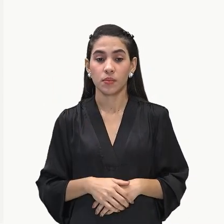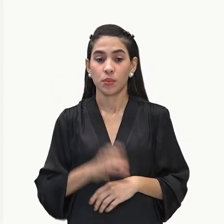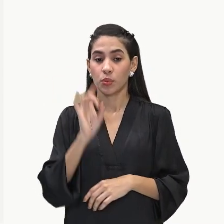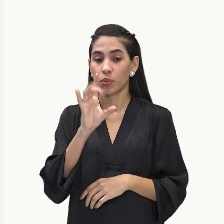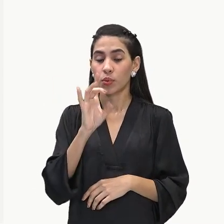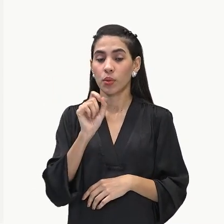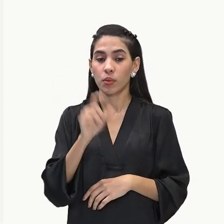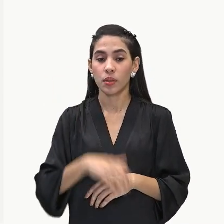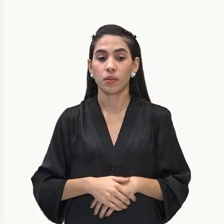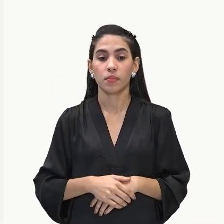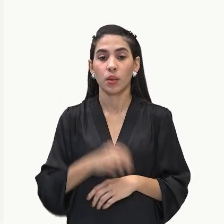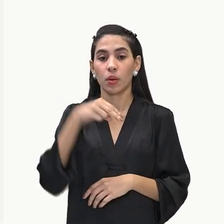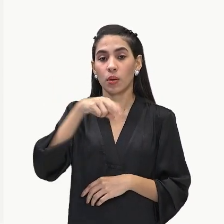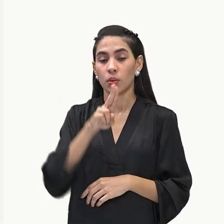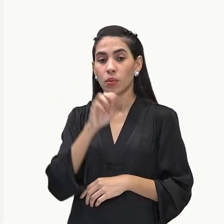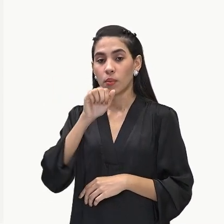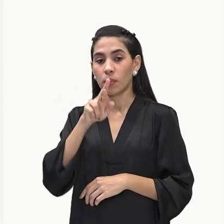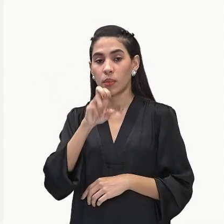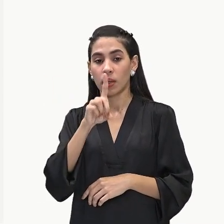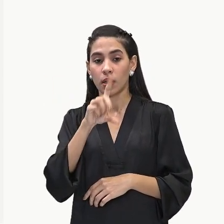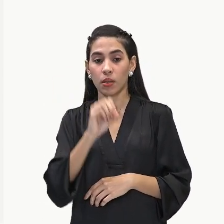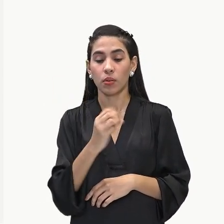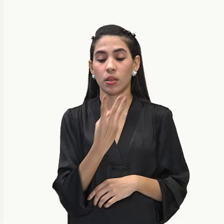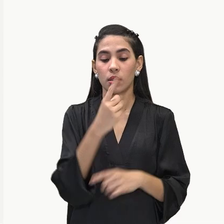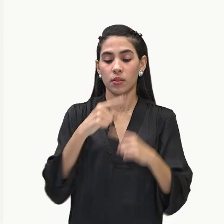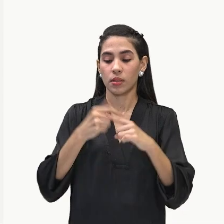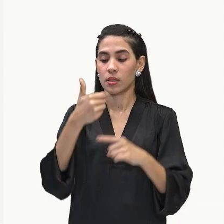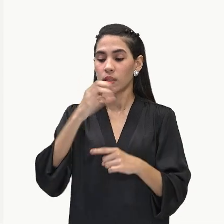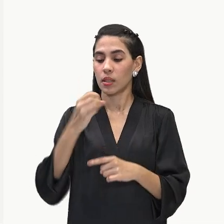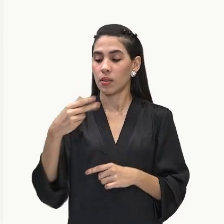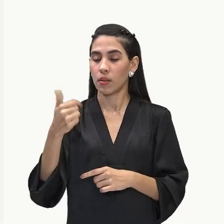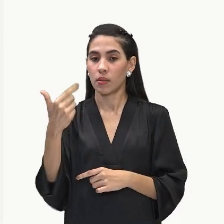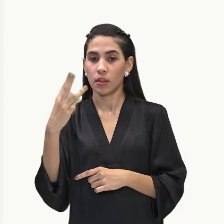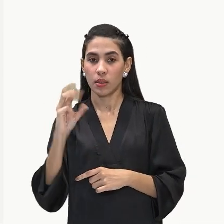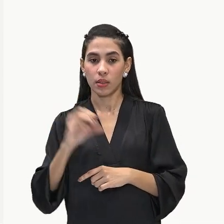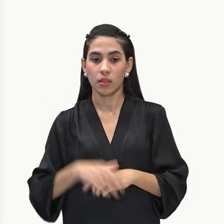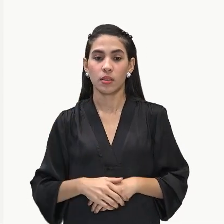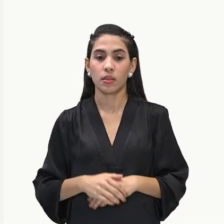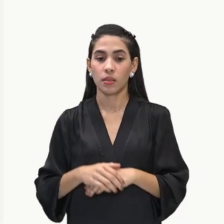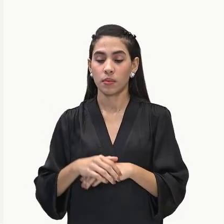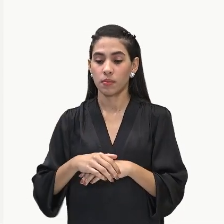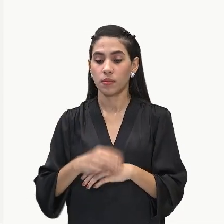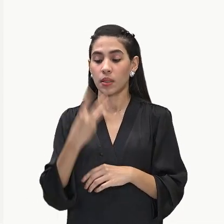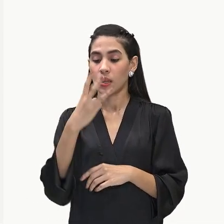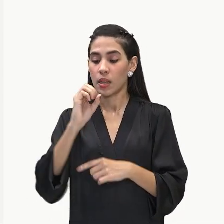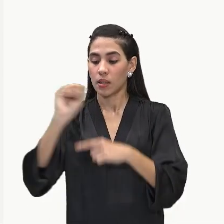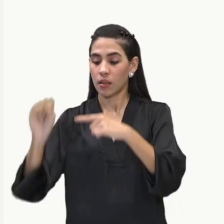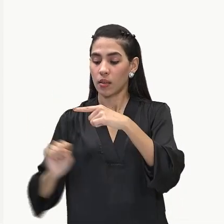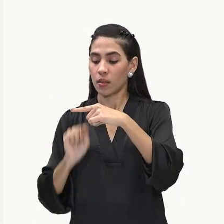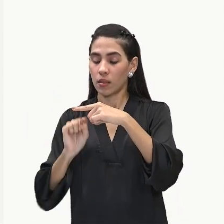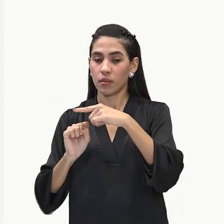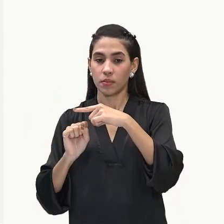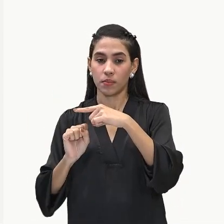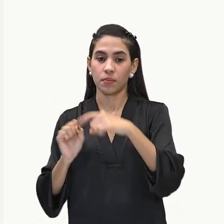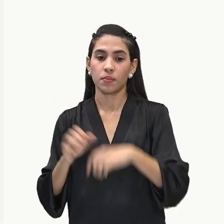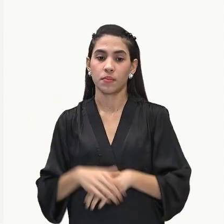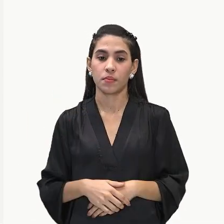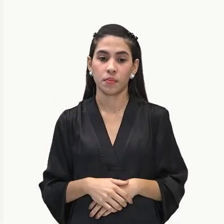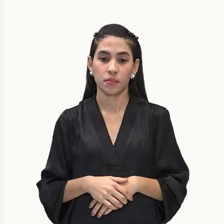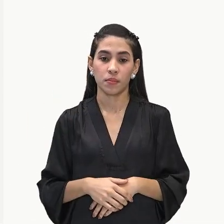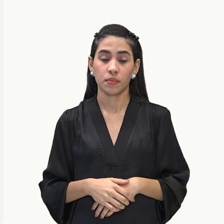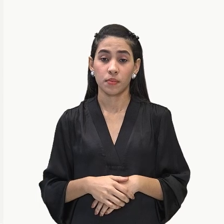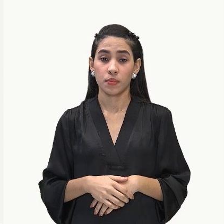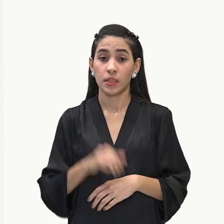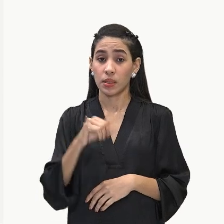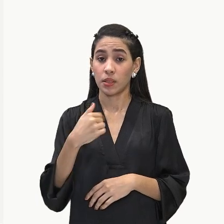somente ali no numerador. 3 vezes 10, 30, sobre 8, igual a 8. Para quem ficou na